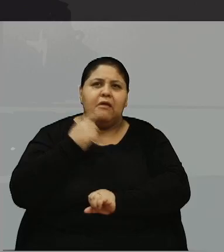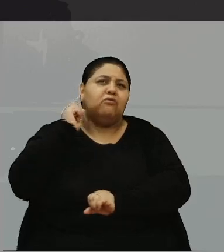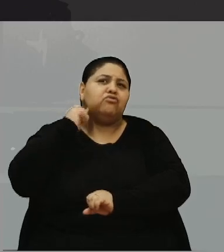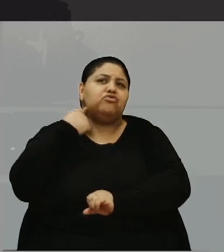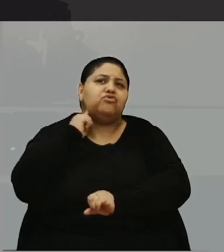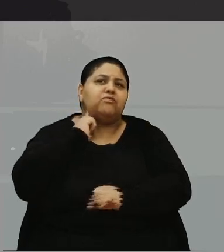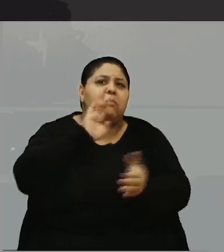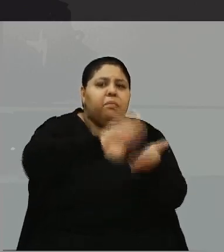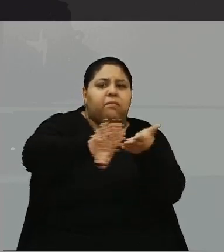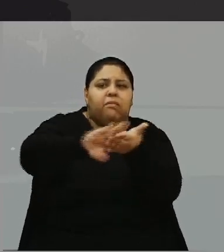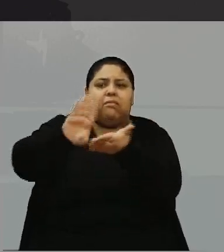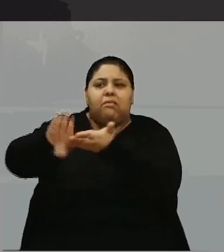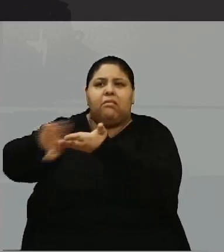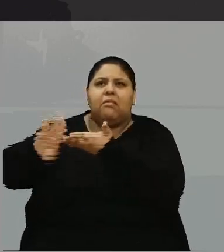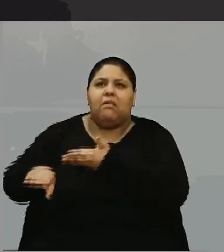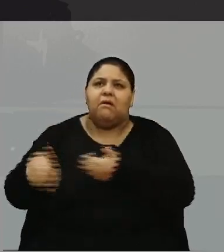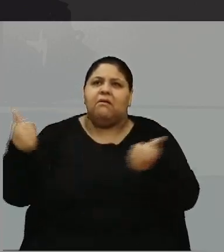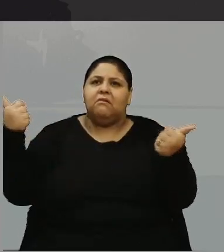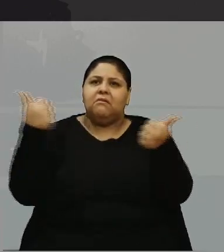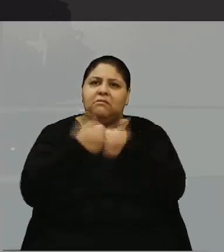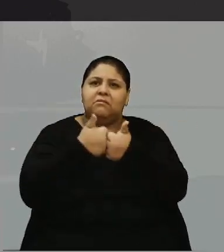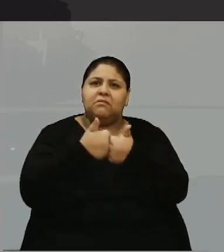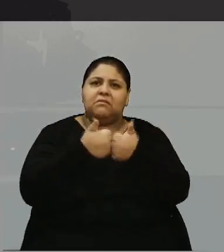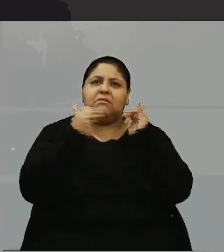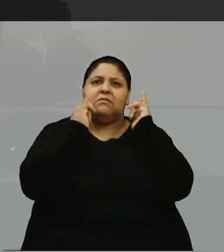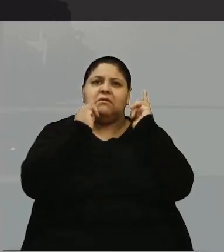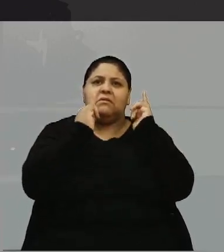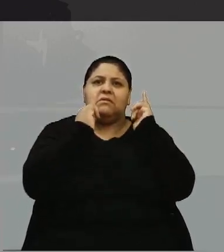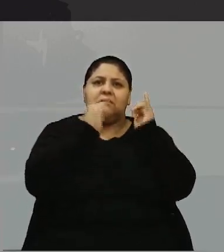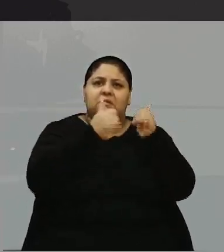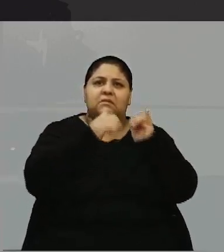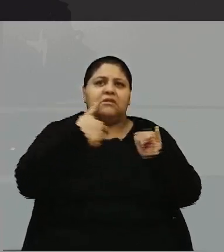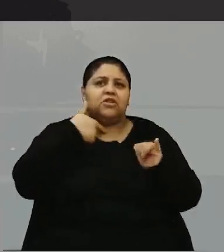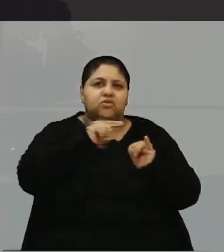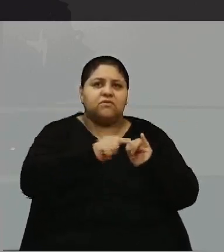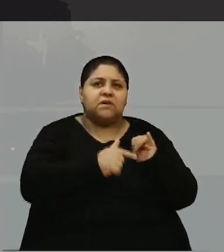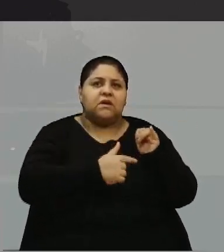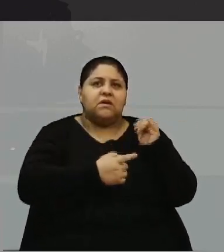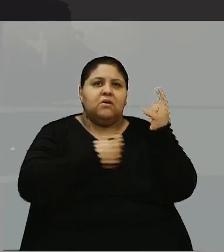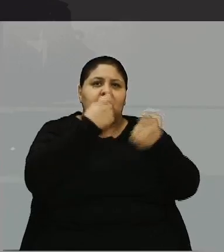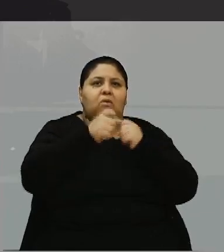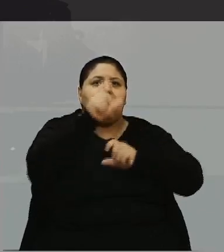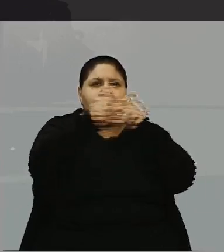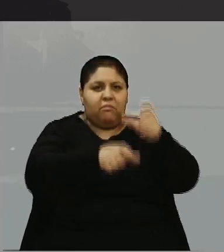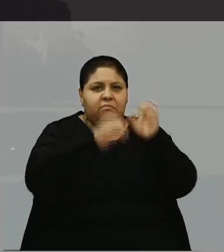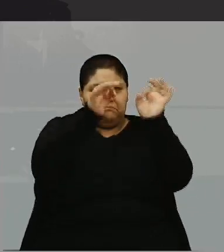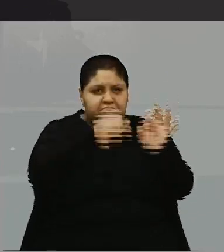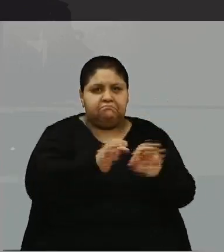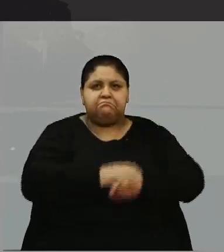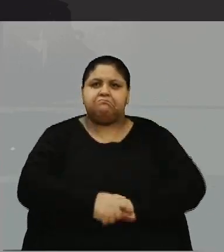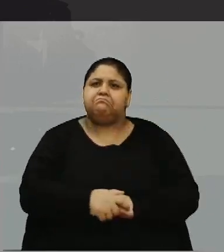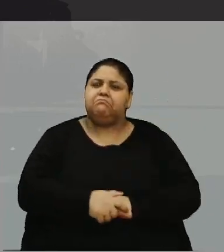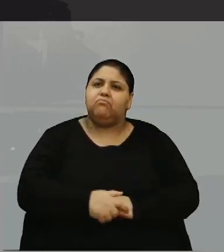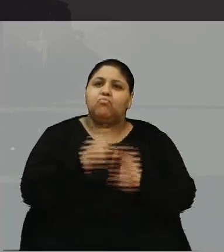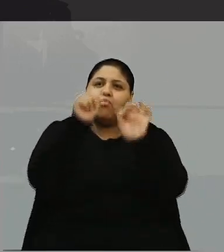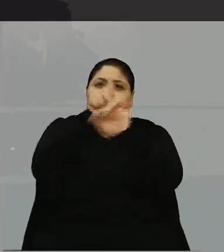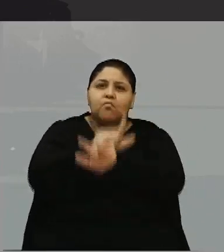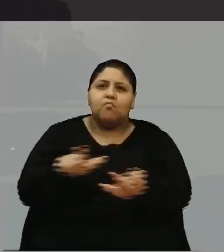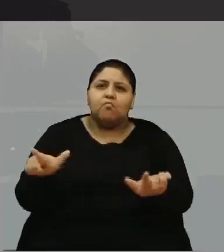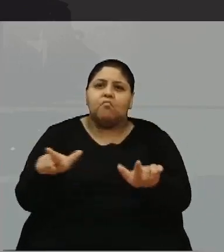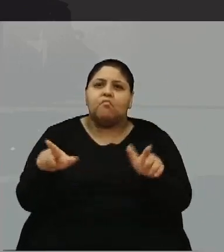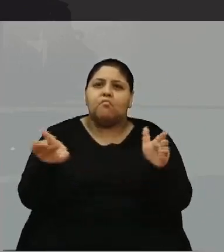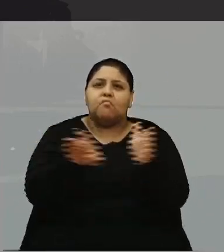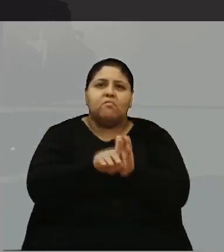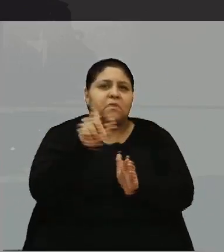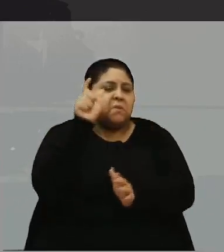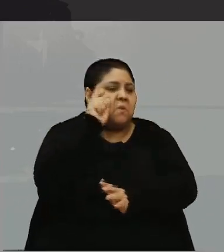fazer a remoção através de uma frota de ônibus aí que a gente consegue com algumas parcerias. Certo? Essas limpezas a gente chega e a gente não olha de